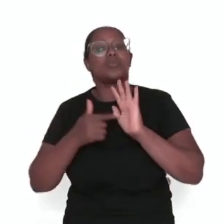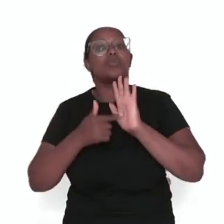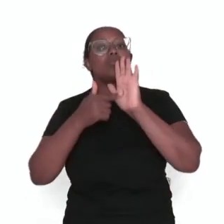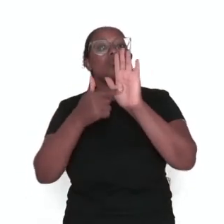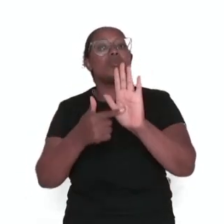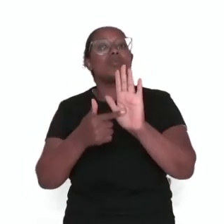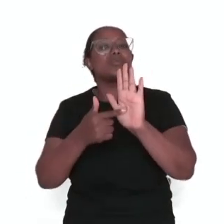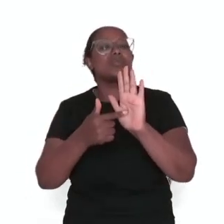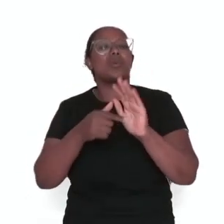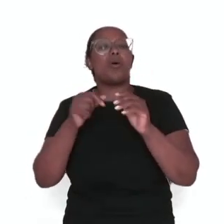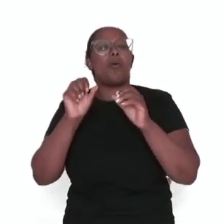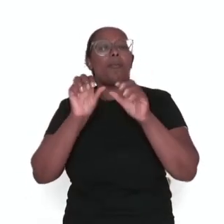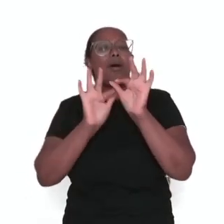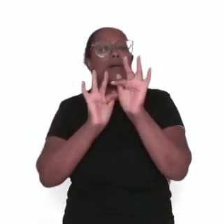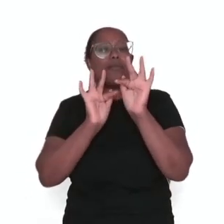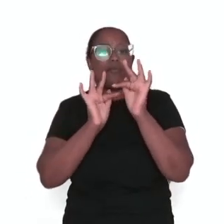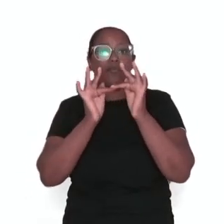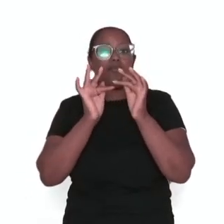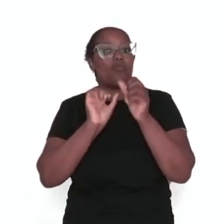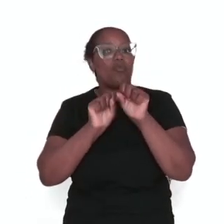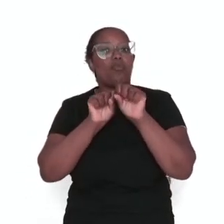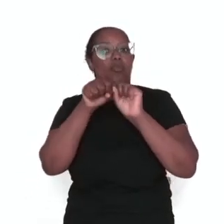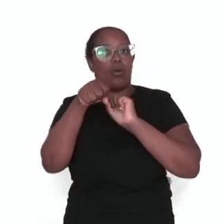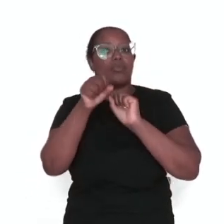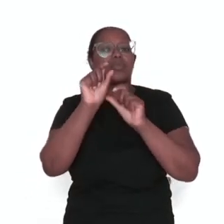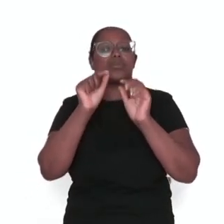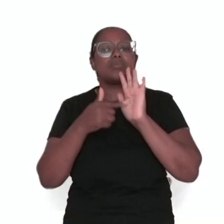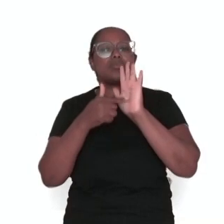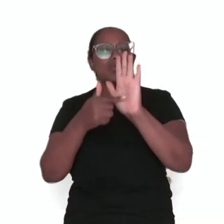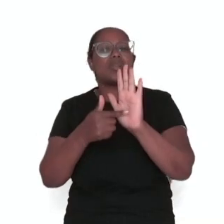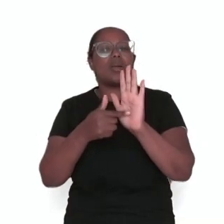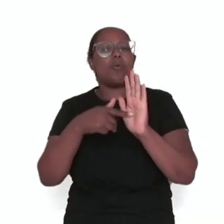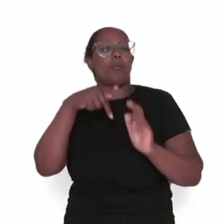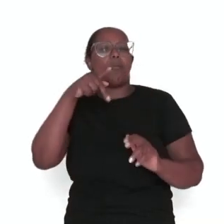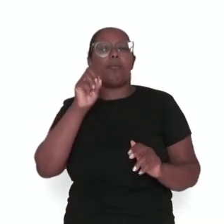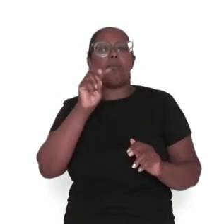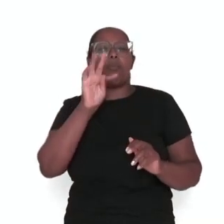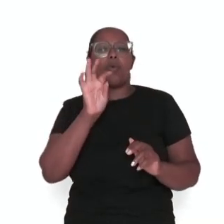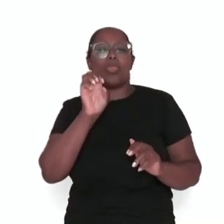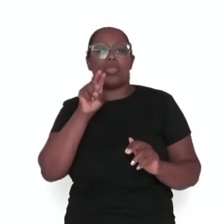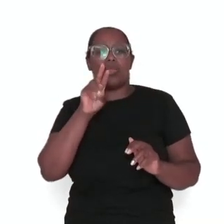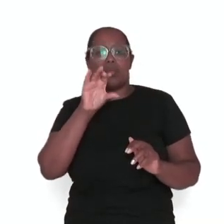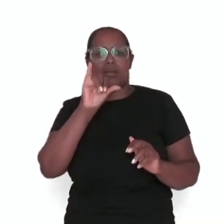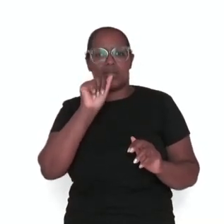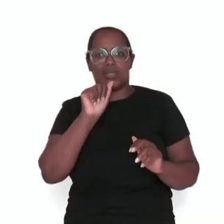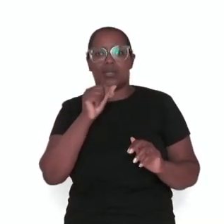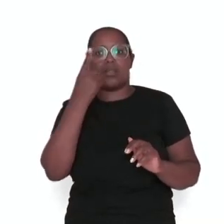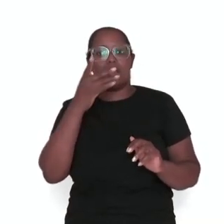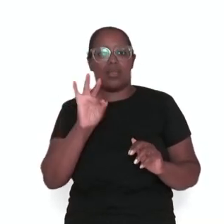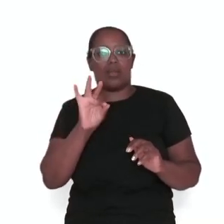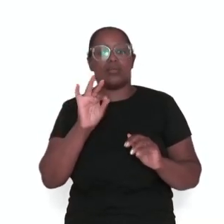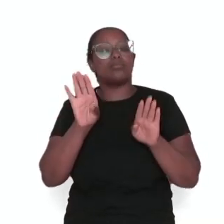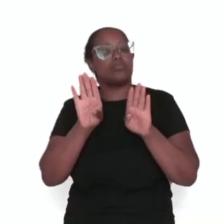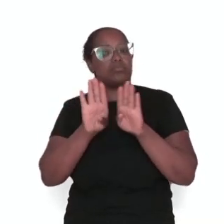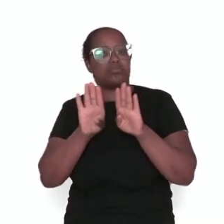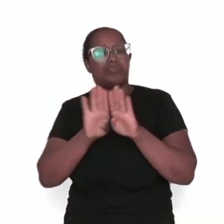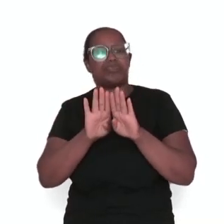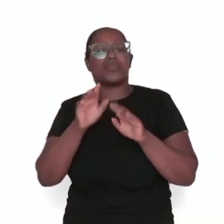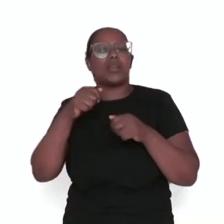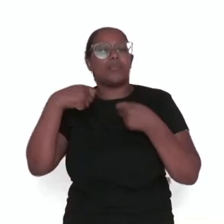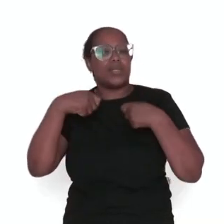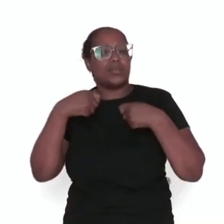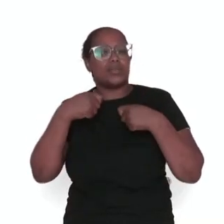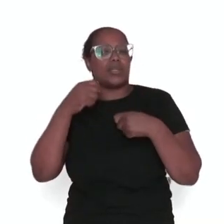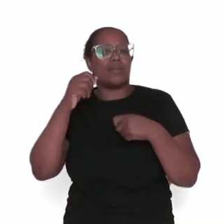criou uma forma de representá-la com potências de 10. Arquimedes achava que seriam